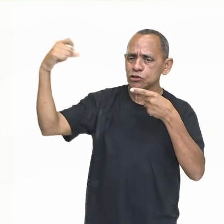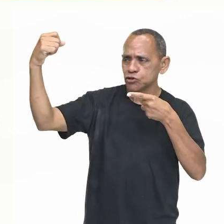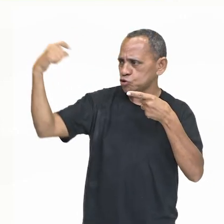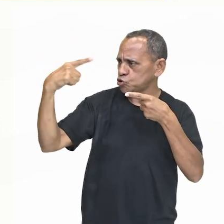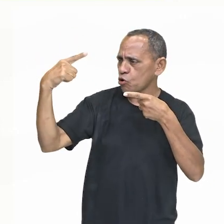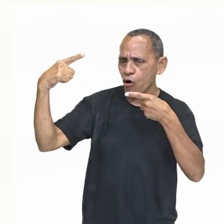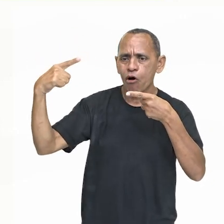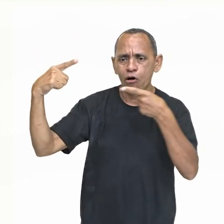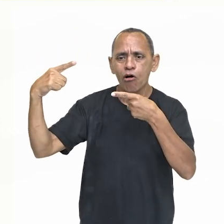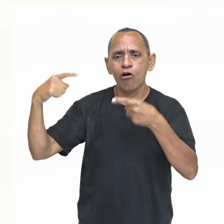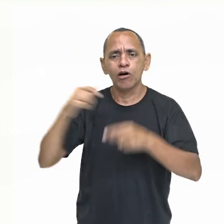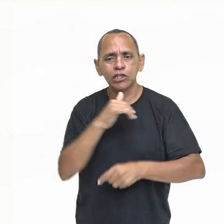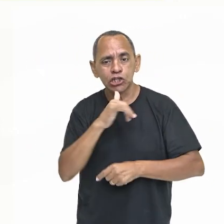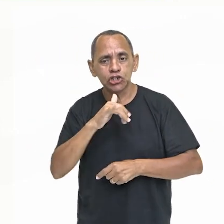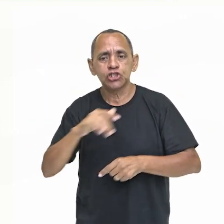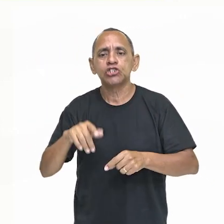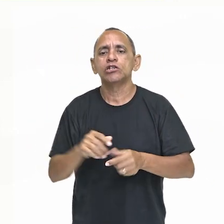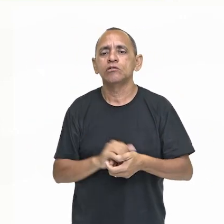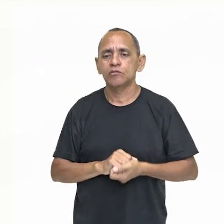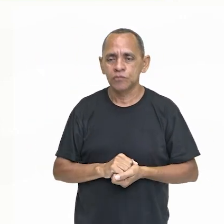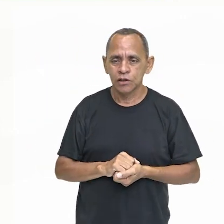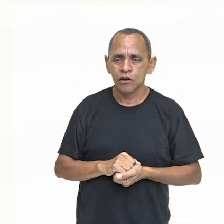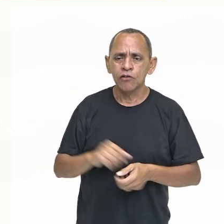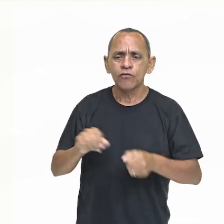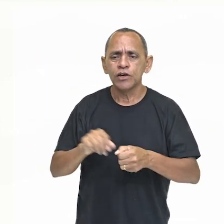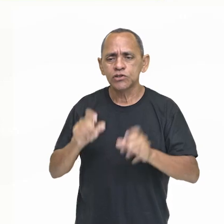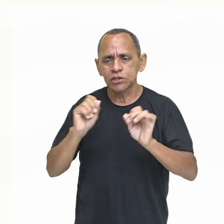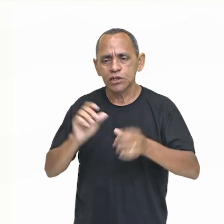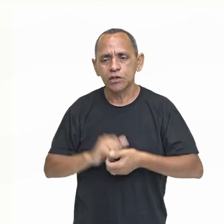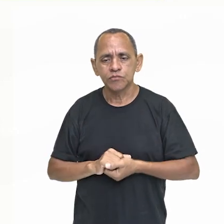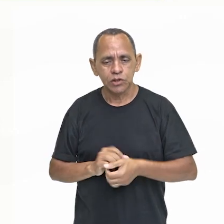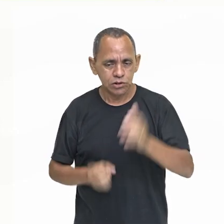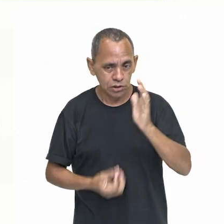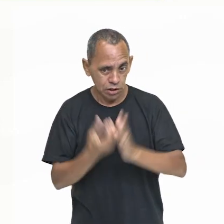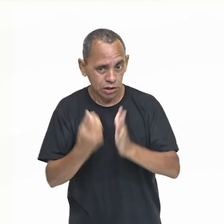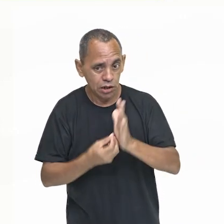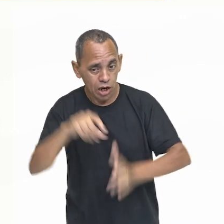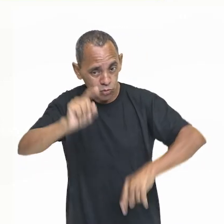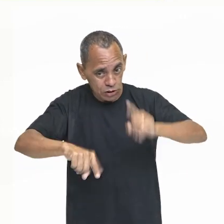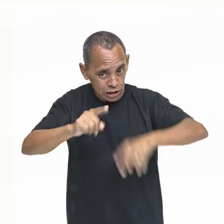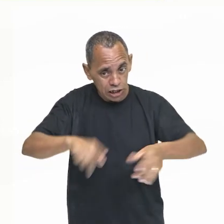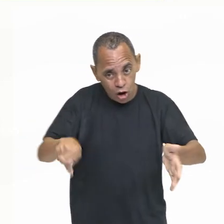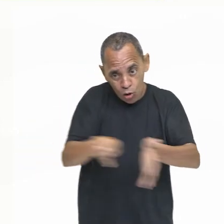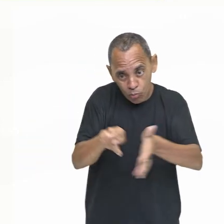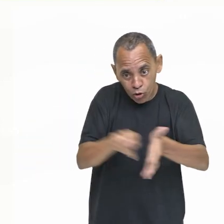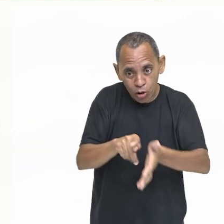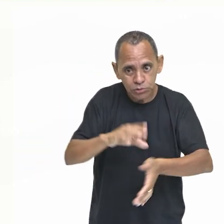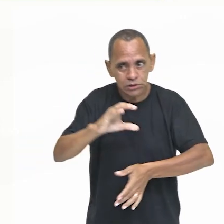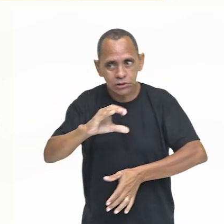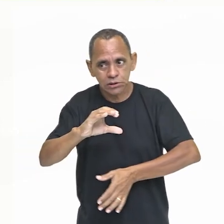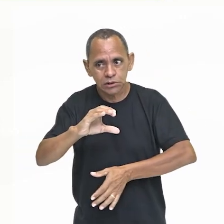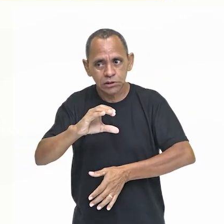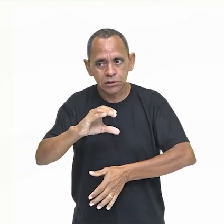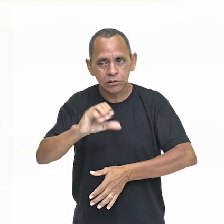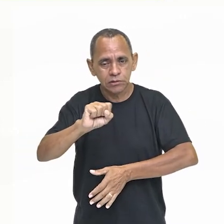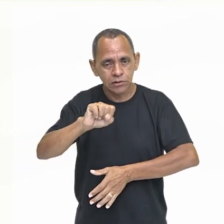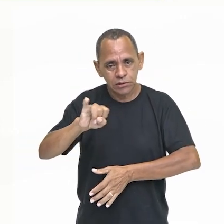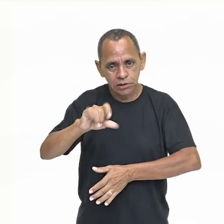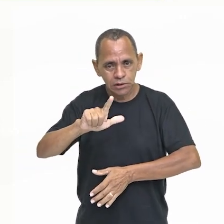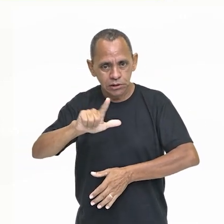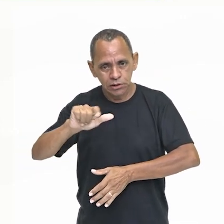por células fotovoltaicas, feitas geralmente de silício. E o silício, como a gente